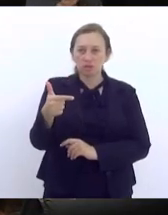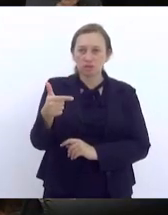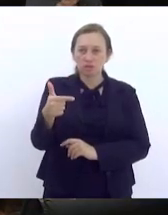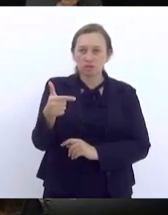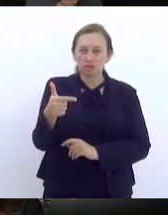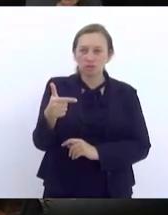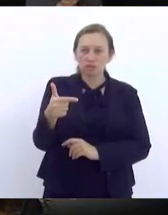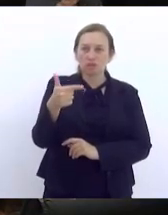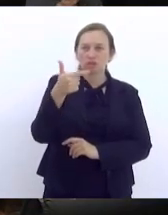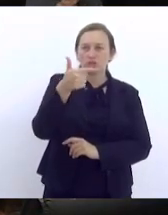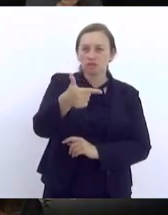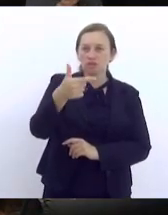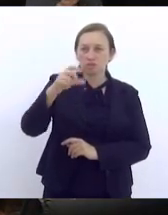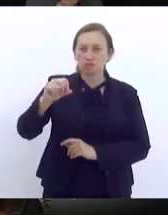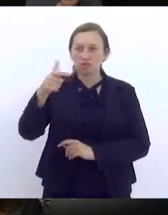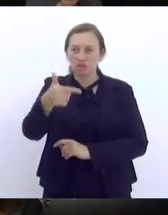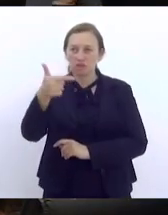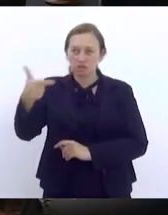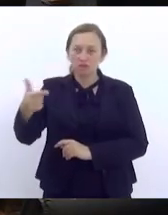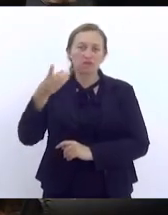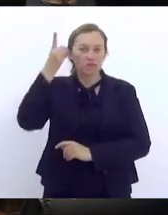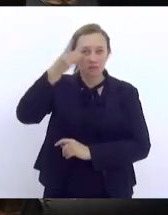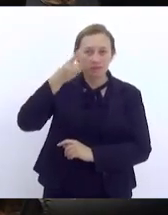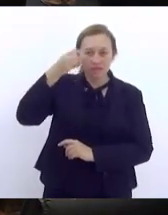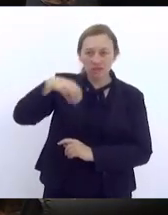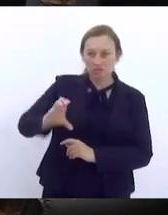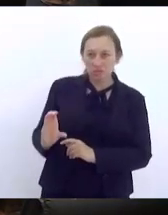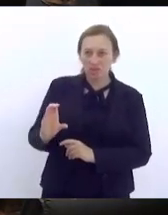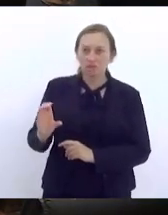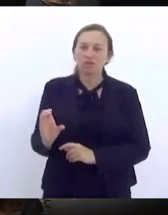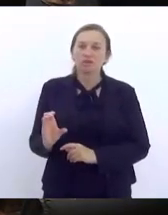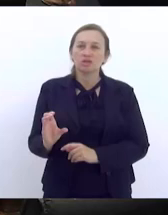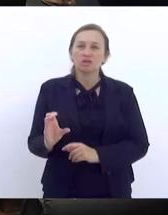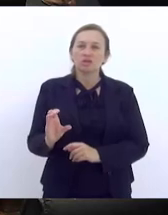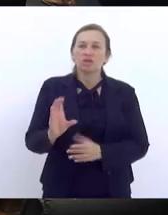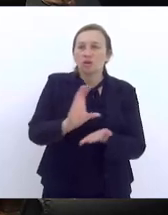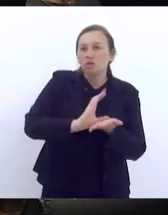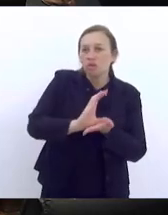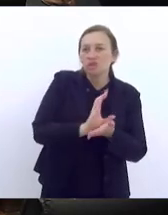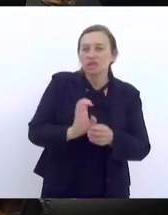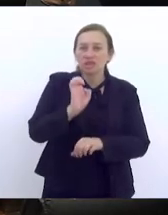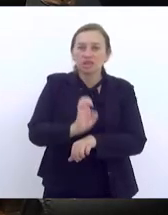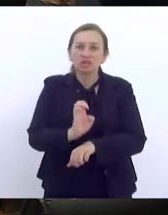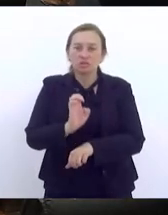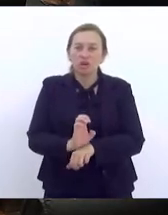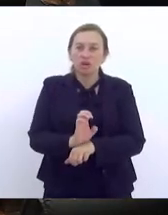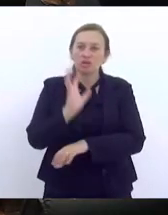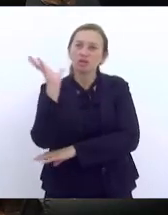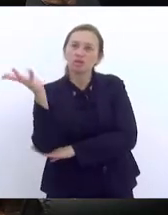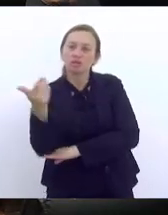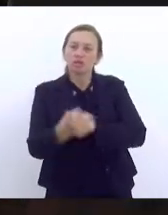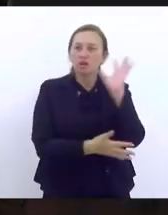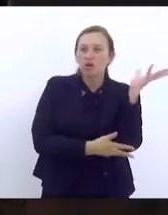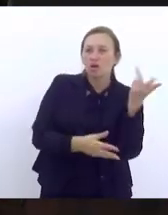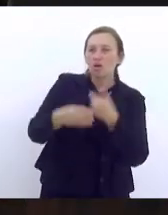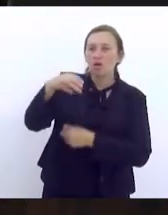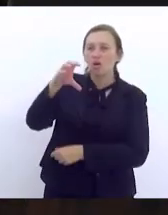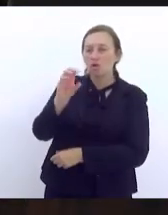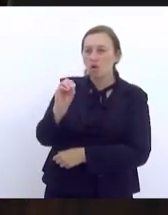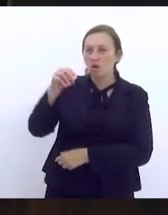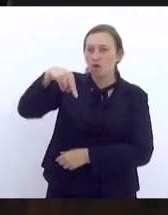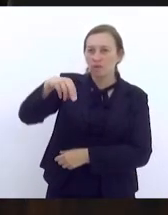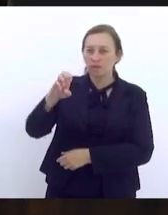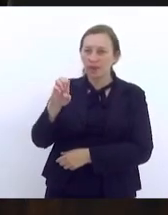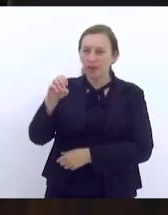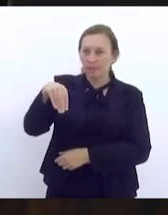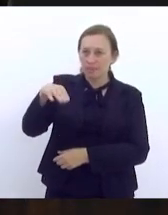de 22 de altura do deputado Carlos Mickey que dispõe sobre o Conselho Estadual no meio ambiente conema a participação